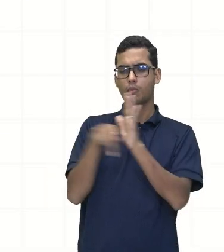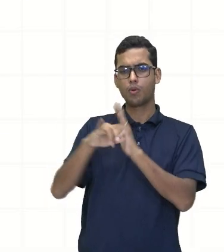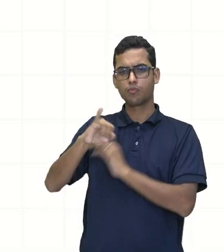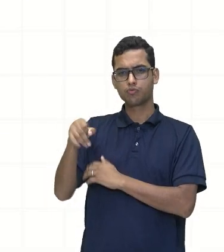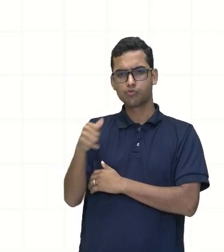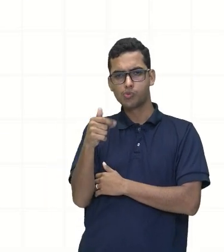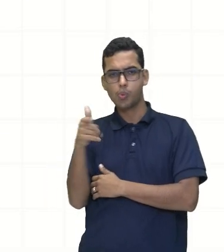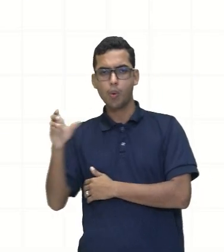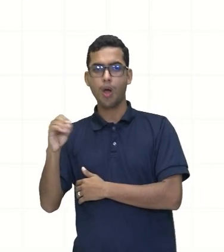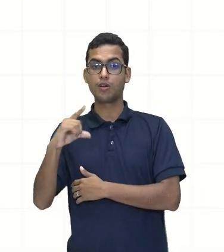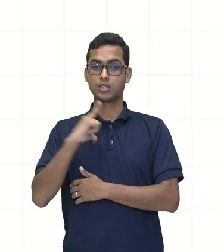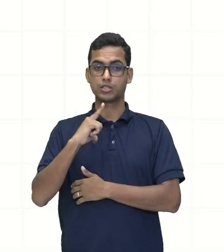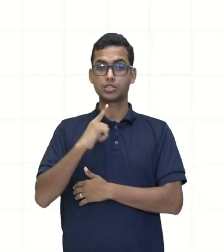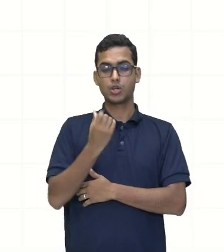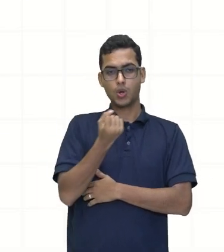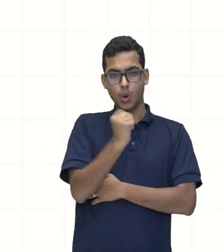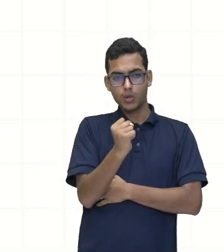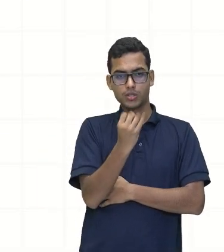841.